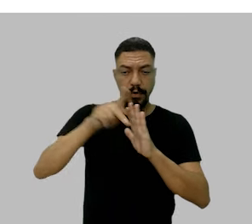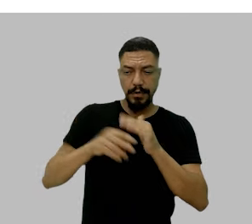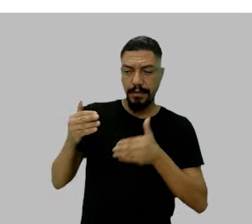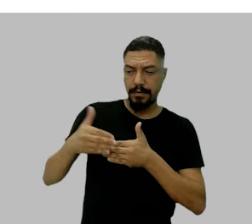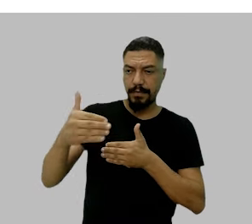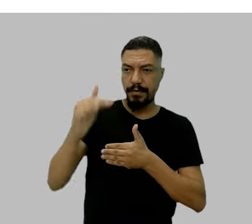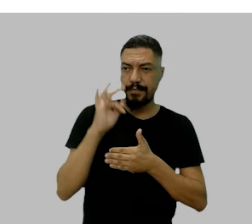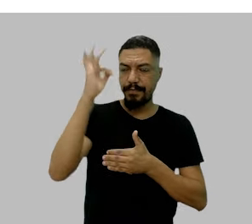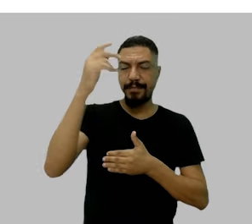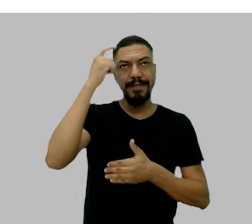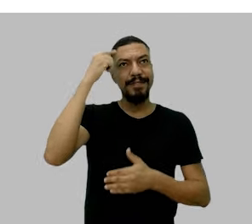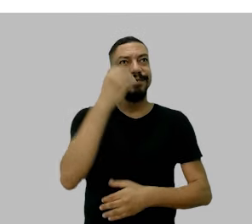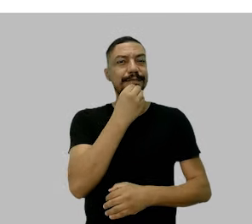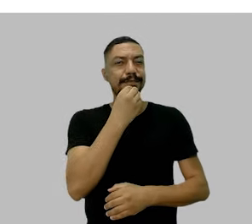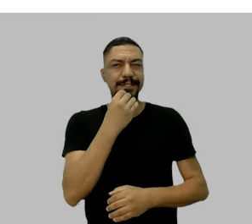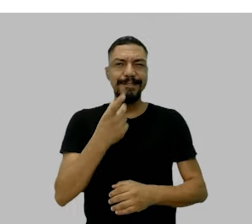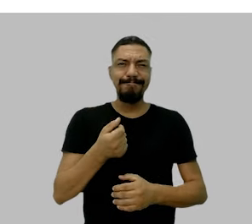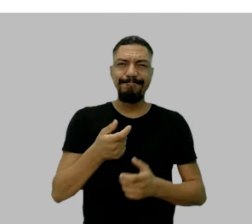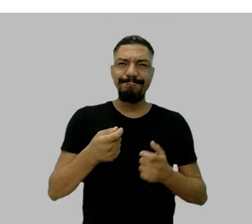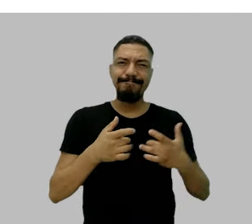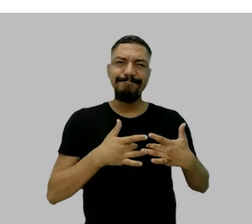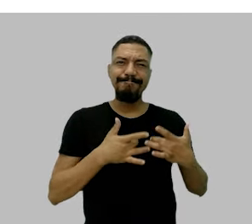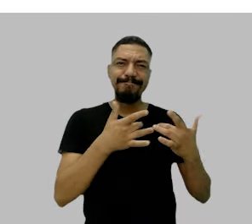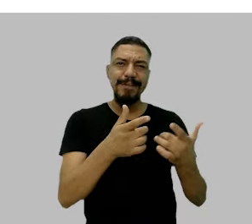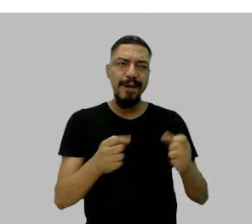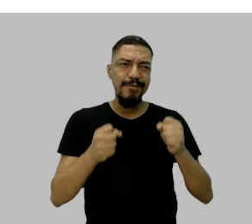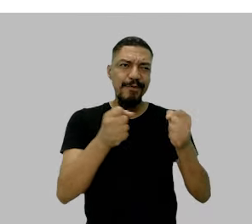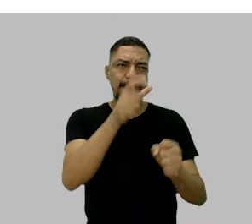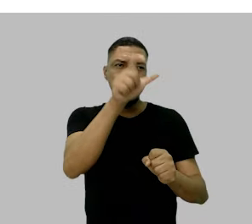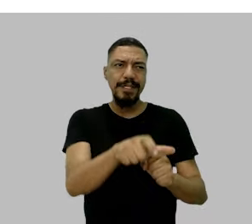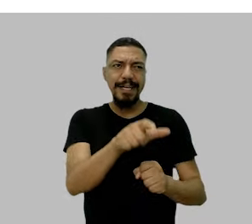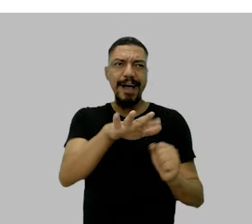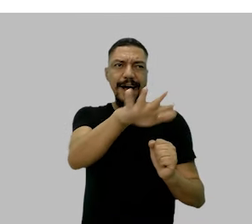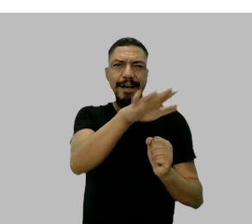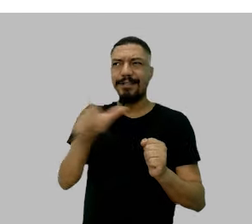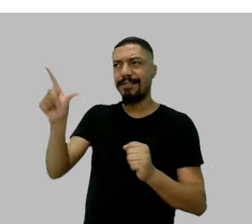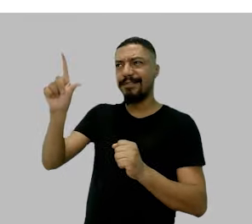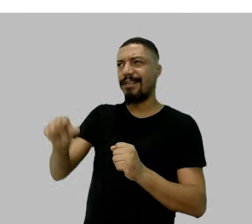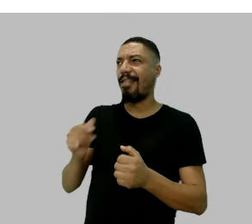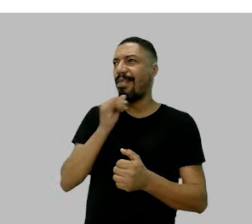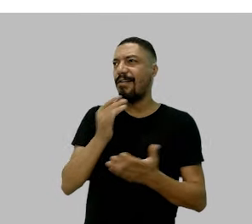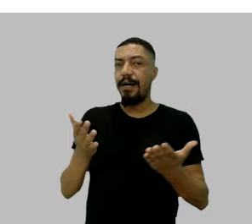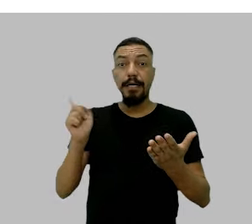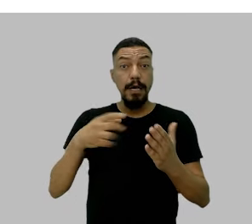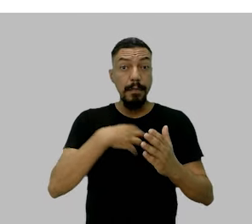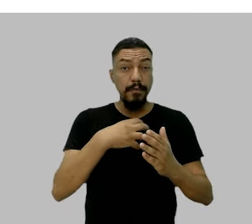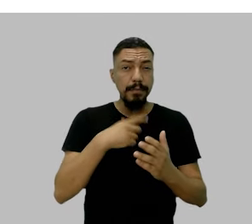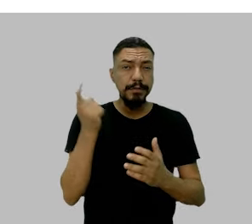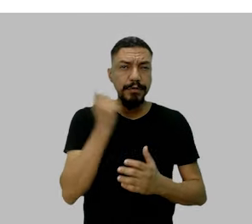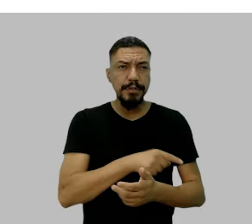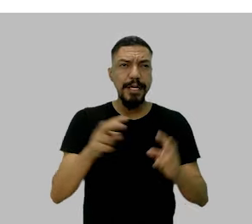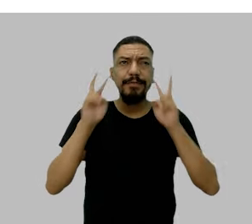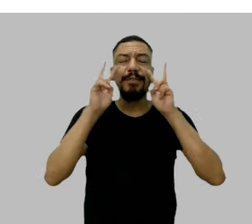podia ter gastado mais energia aqui, menos energia ali, e porque é uma forma da gente